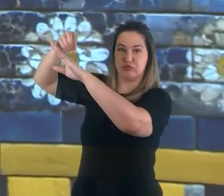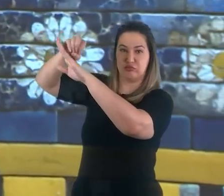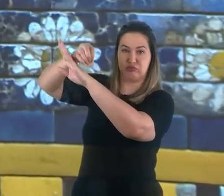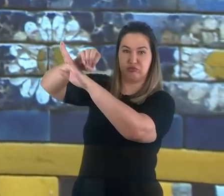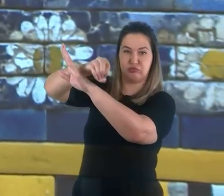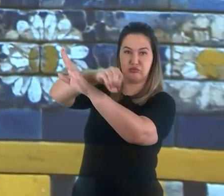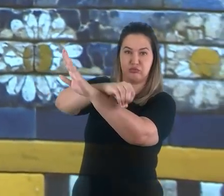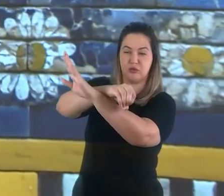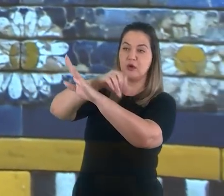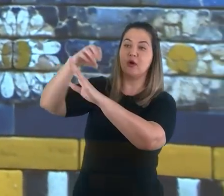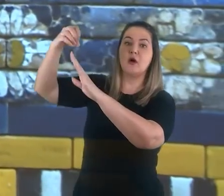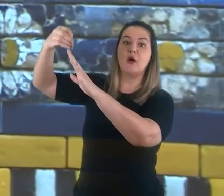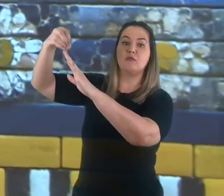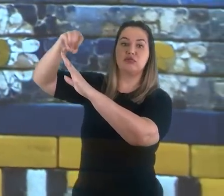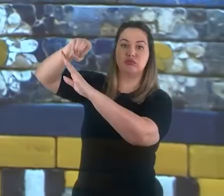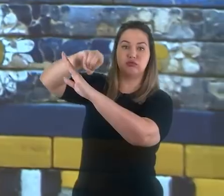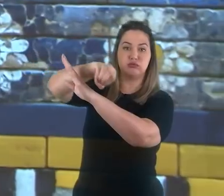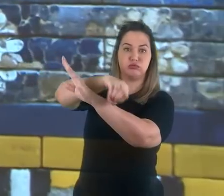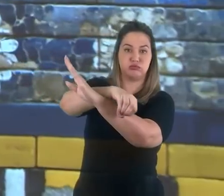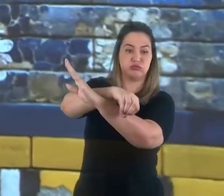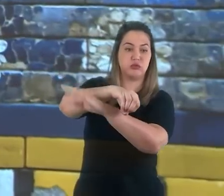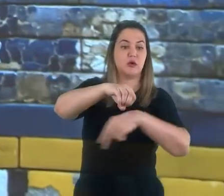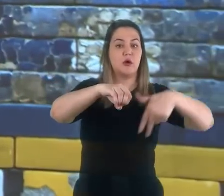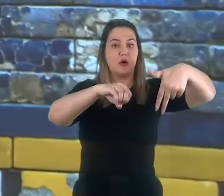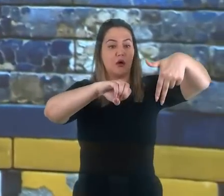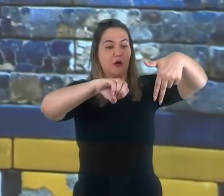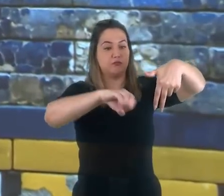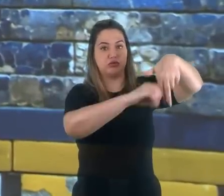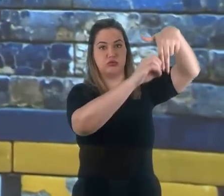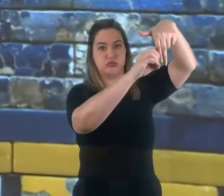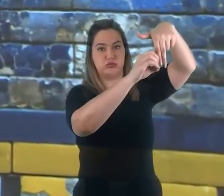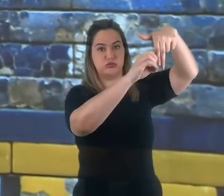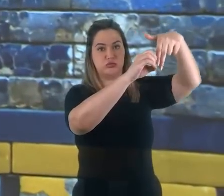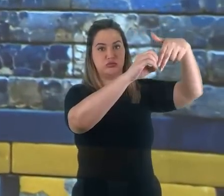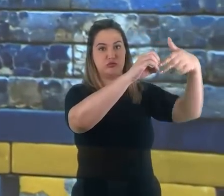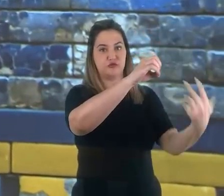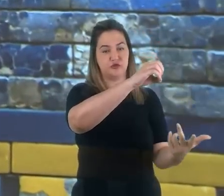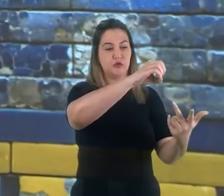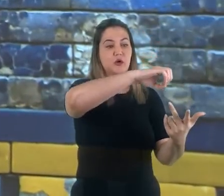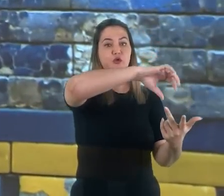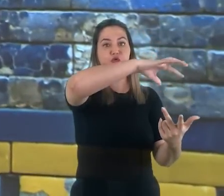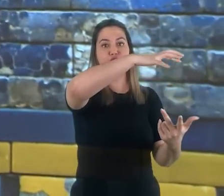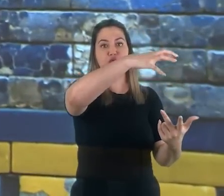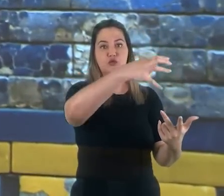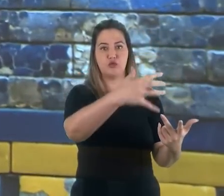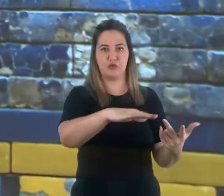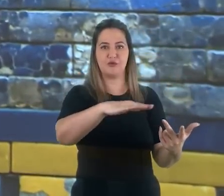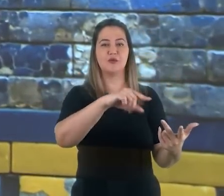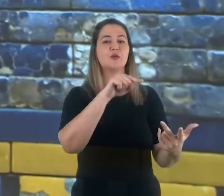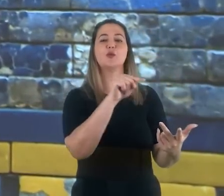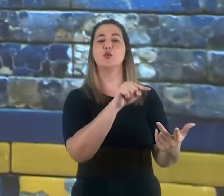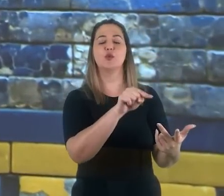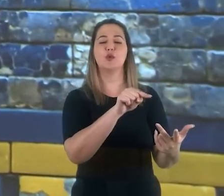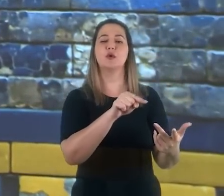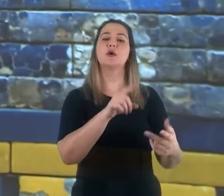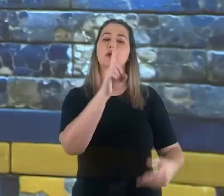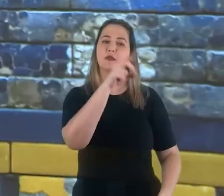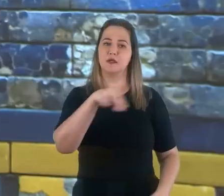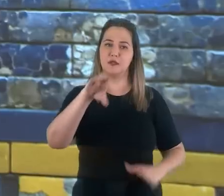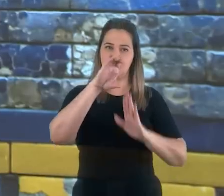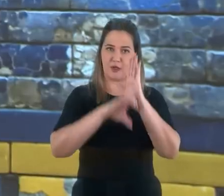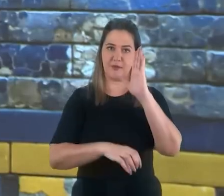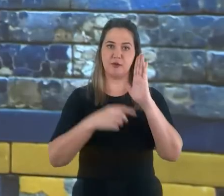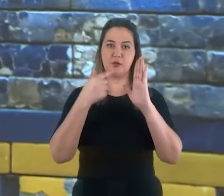de uma montanha, bate no pé da estátua e ela mesma se torna uma montanha, uma parte que me chama ainda a atenção é o fato que Daniel, capítulo 2,